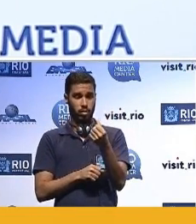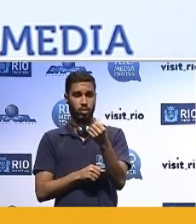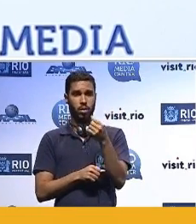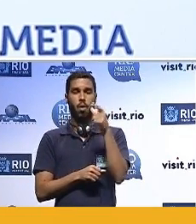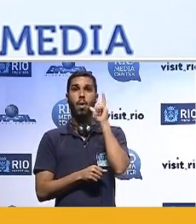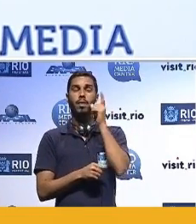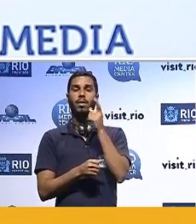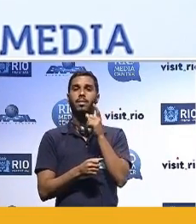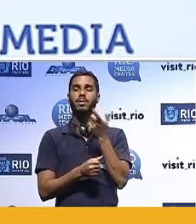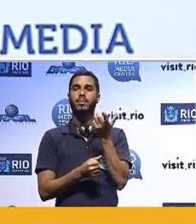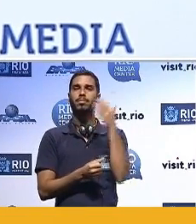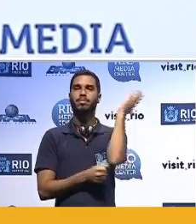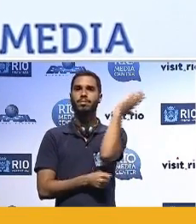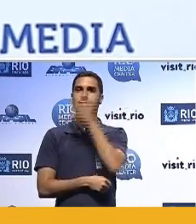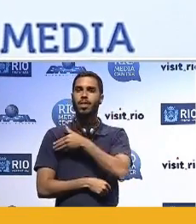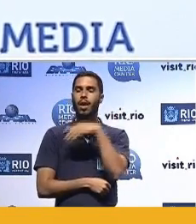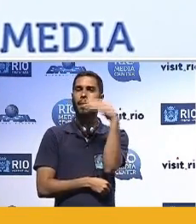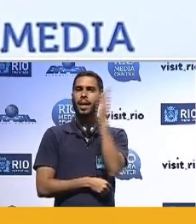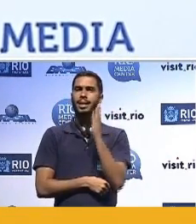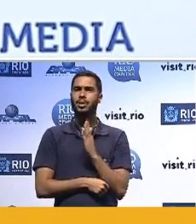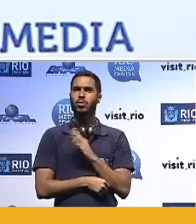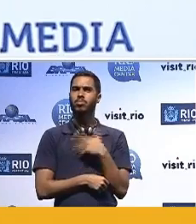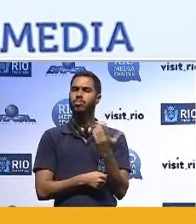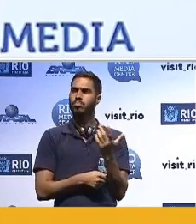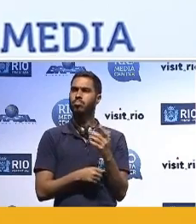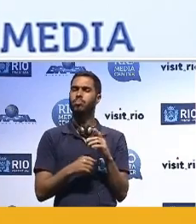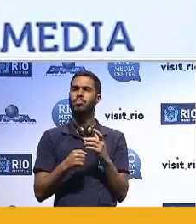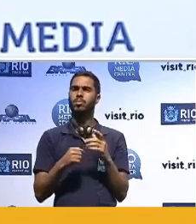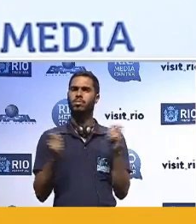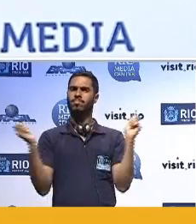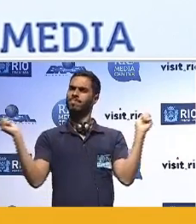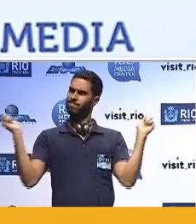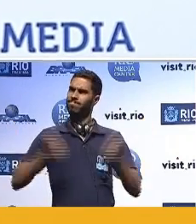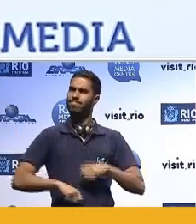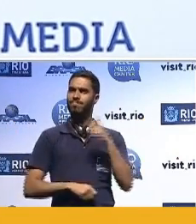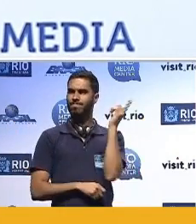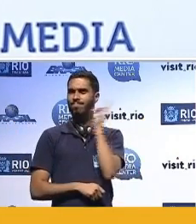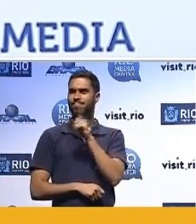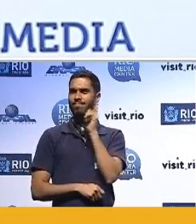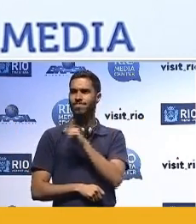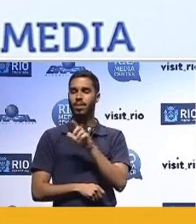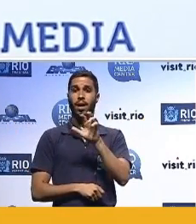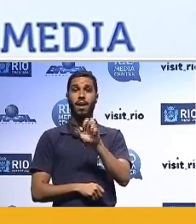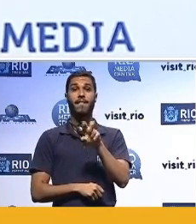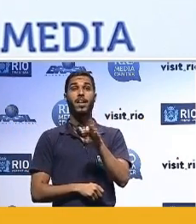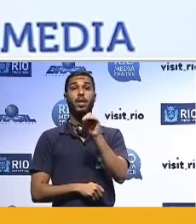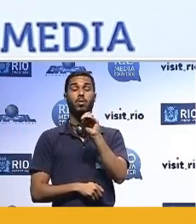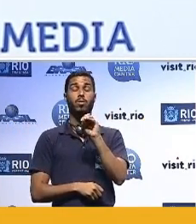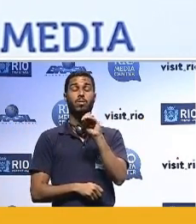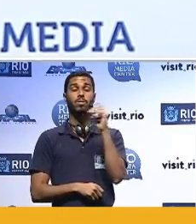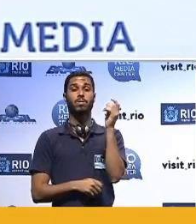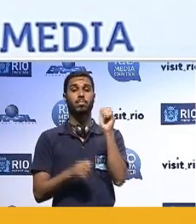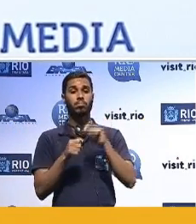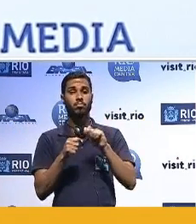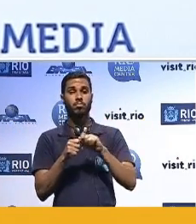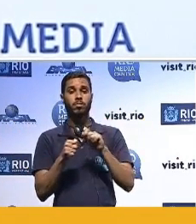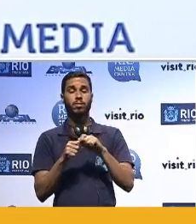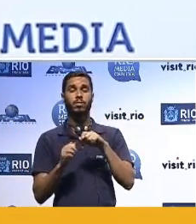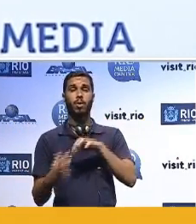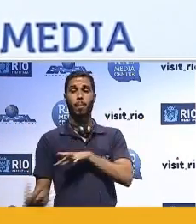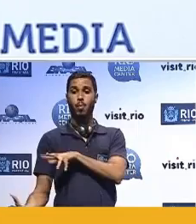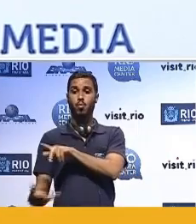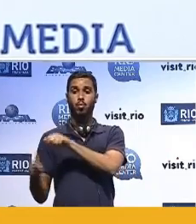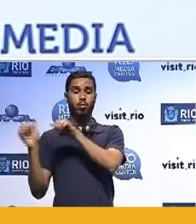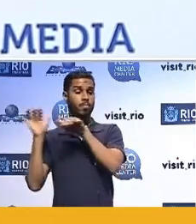vez, a capacidade que o Brasil tem para realizar grandes eventos. Emocionamos o mundo e